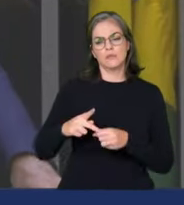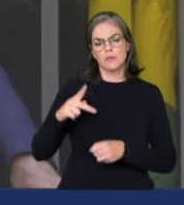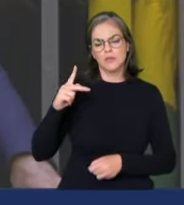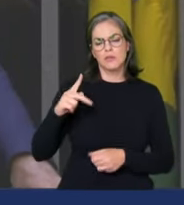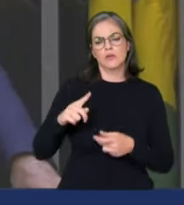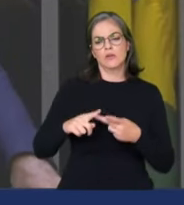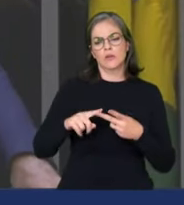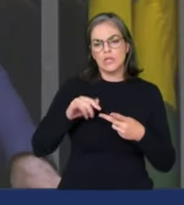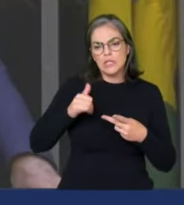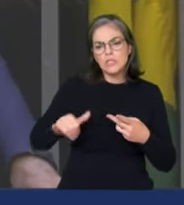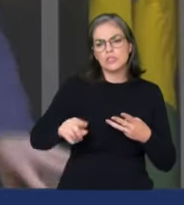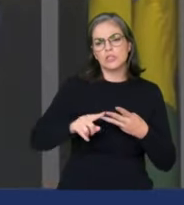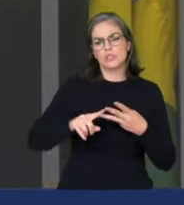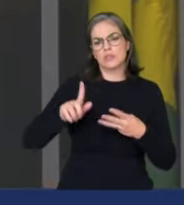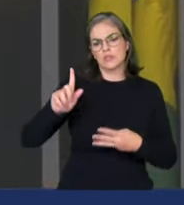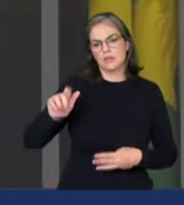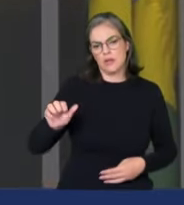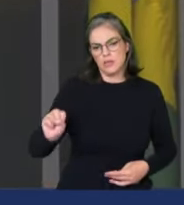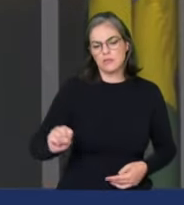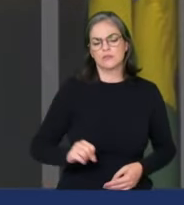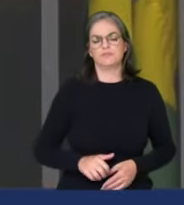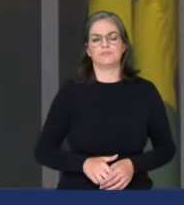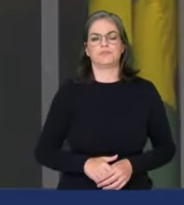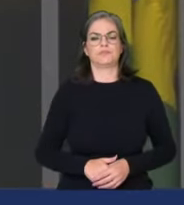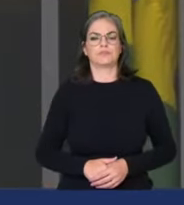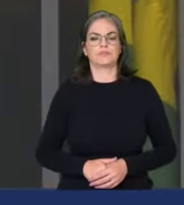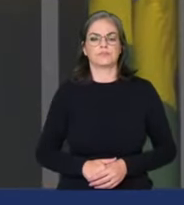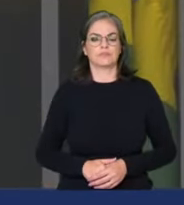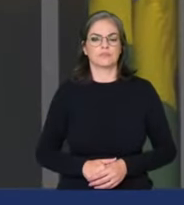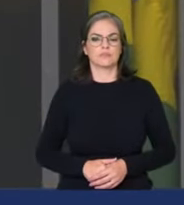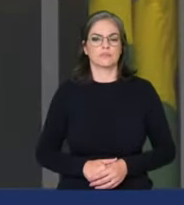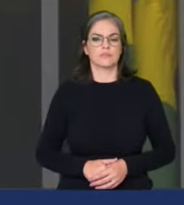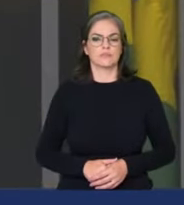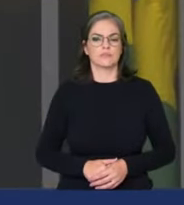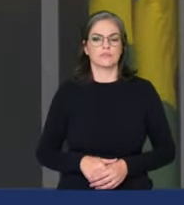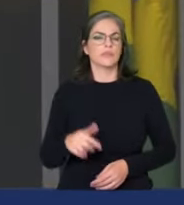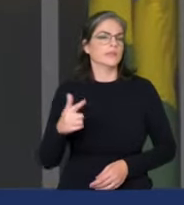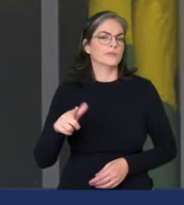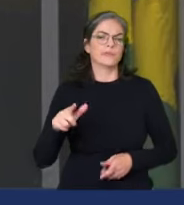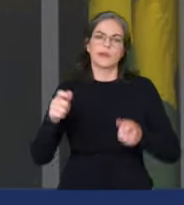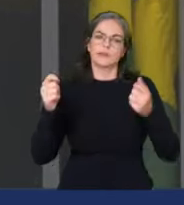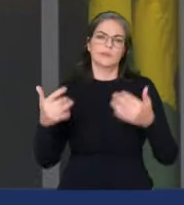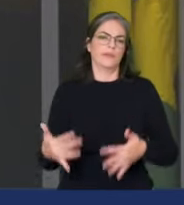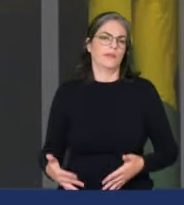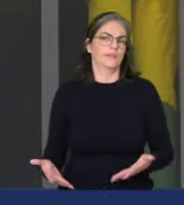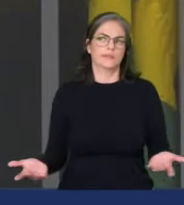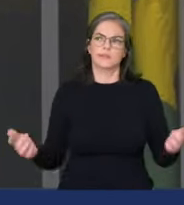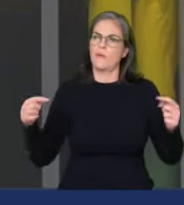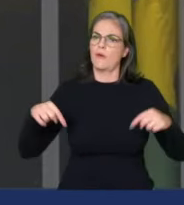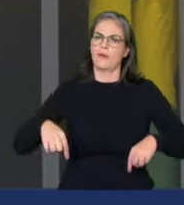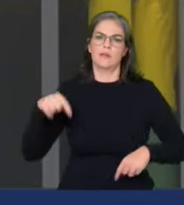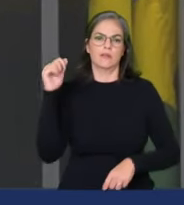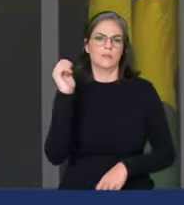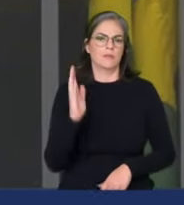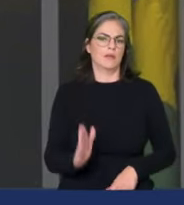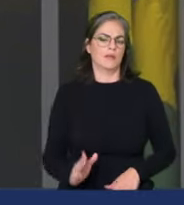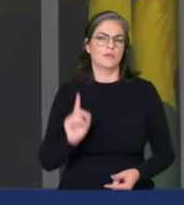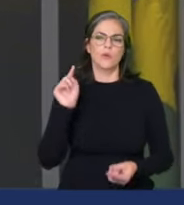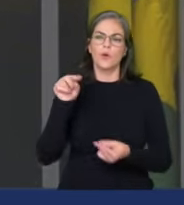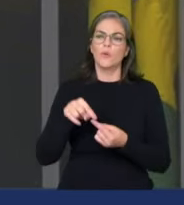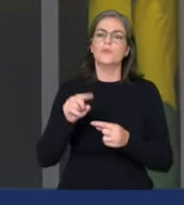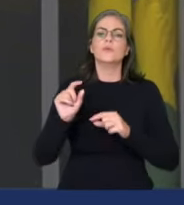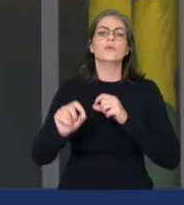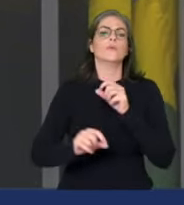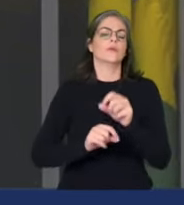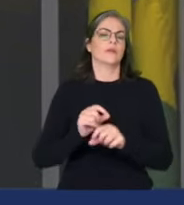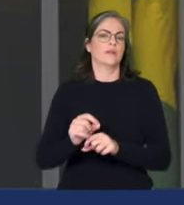gás. Portanto, a gente não tem explicação por que é que o Brasil... O que o Brasil é? Está mirando em quê? Porque na Alemanha